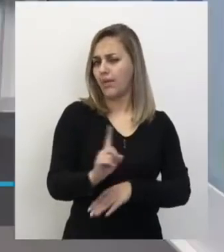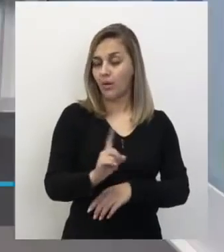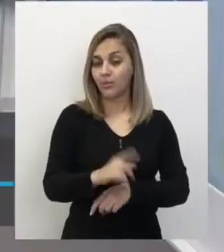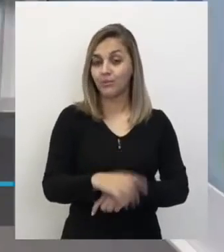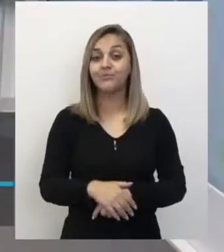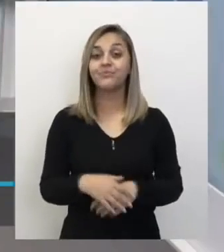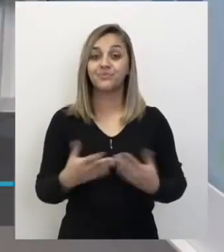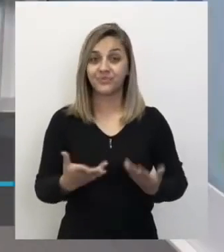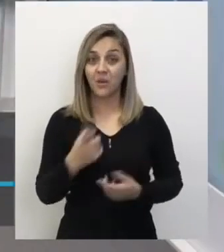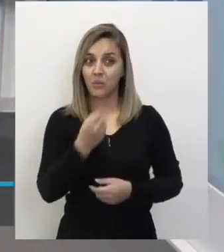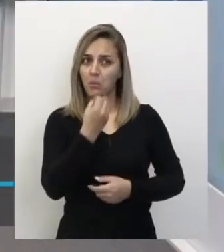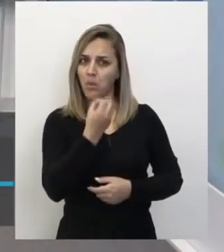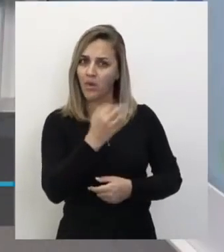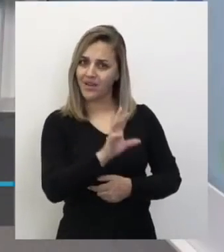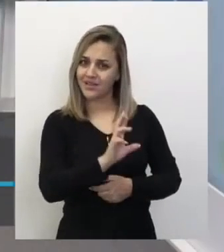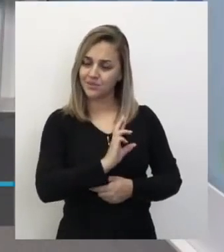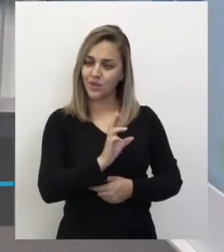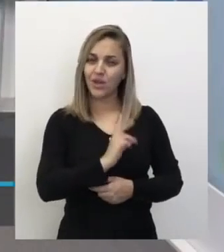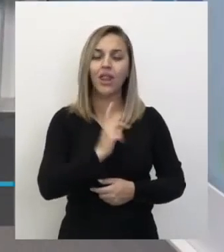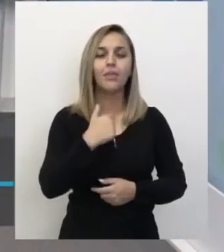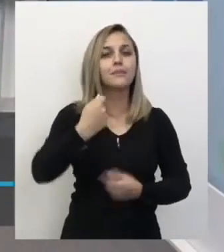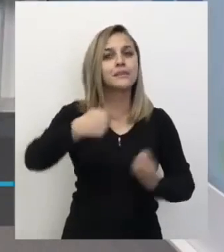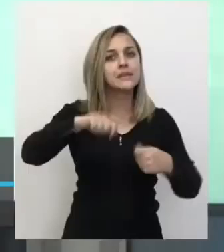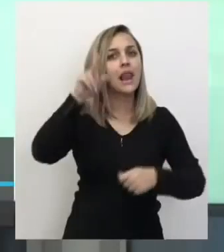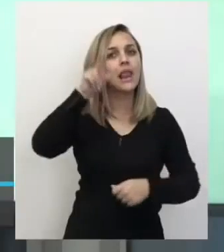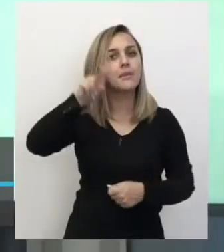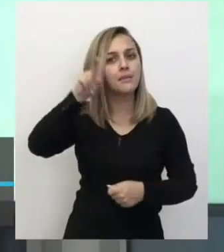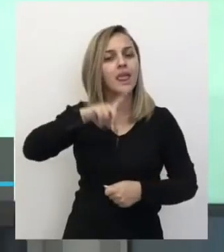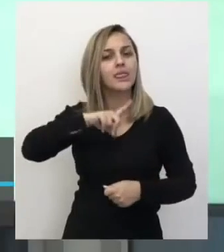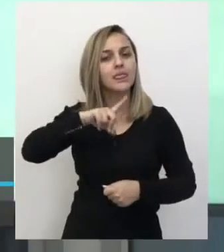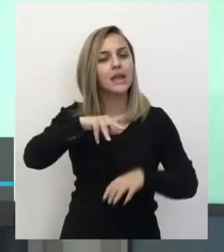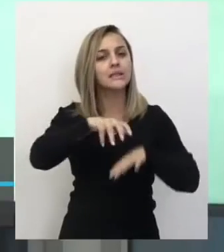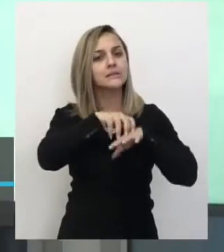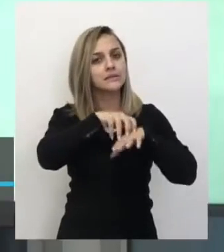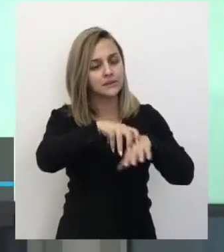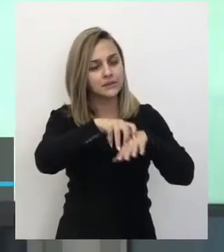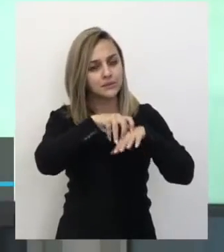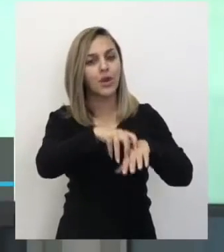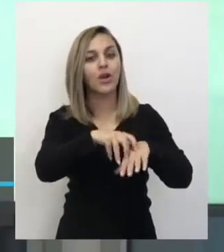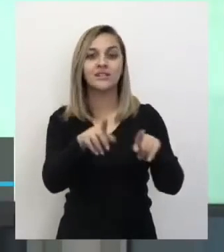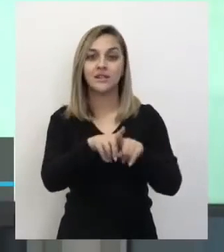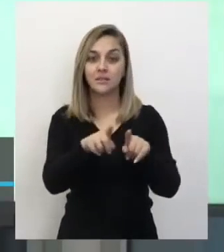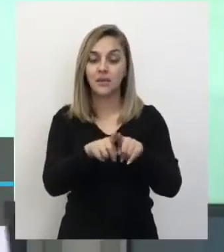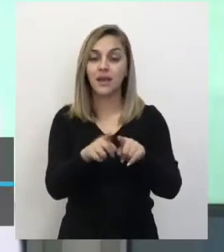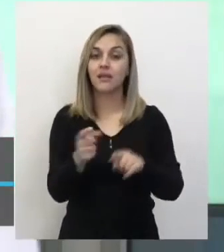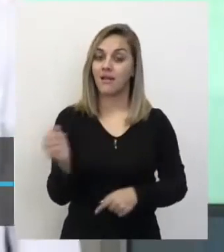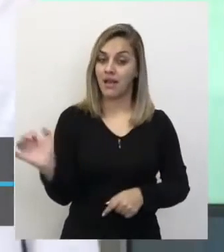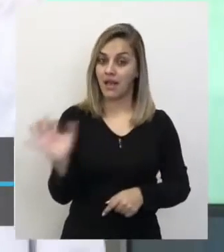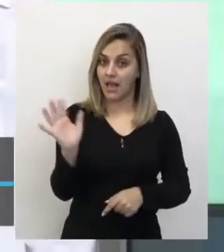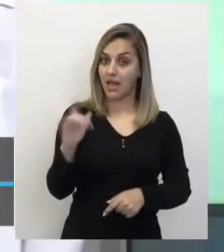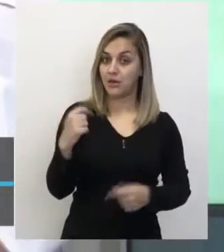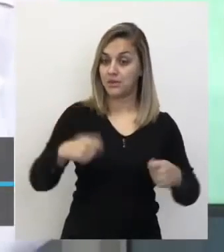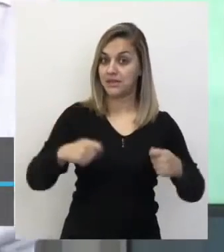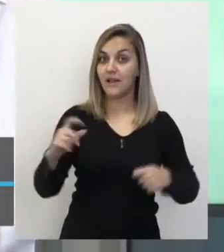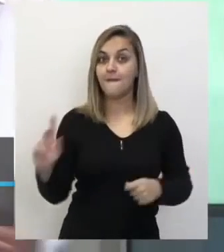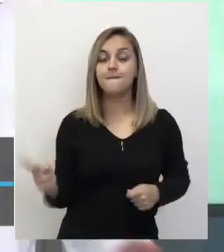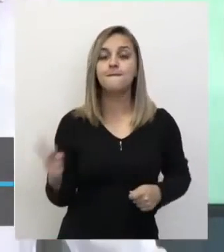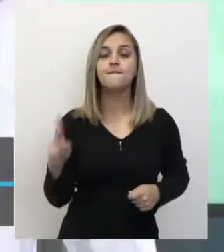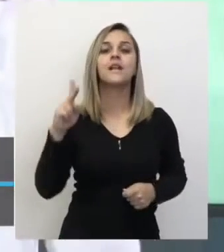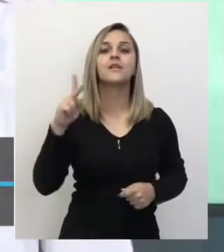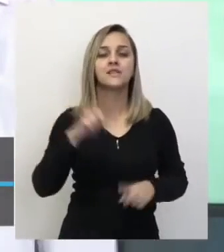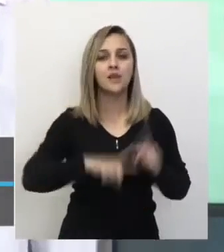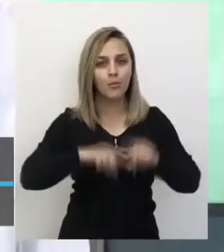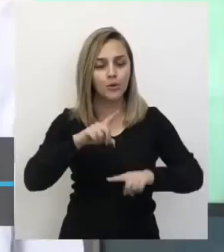tem que lembrar o seguinte, que vai gerar transporte, né, vai encarecer. Então seria legal a gente valorizar os produtos, né, da